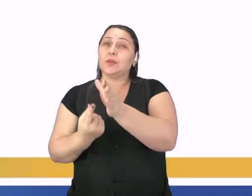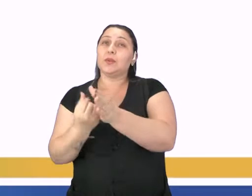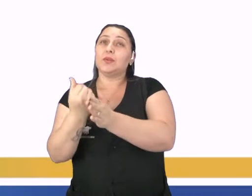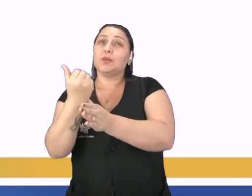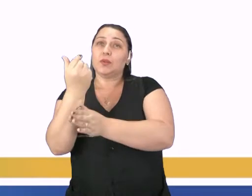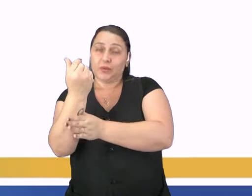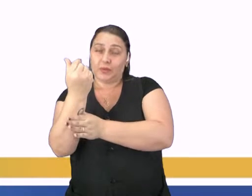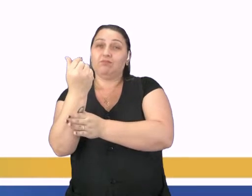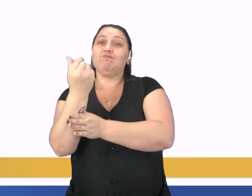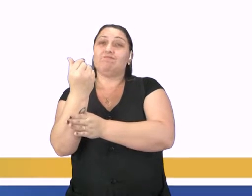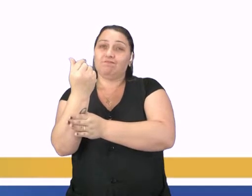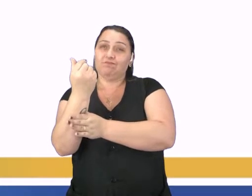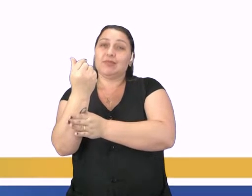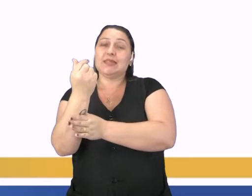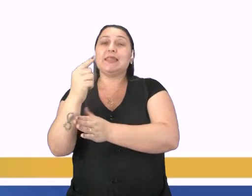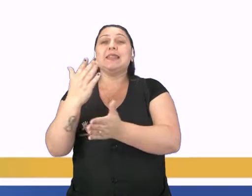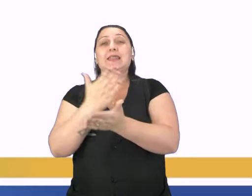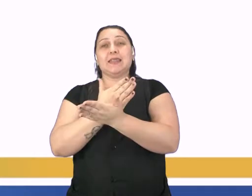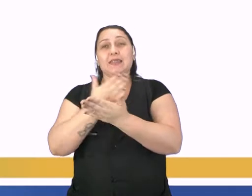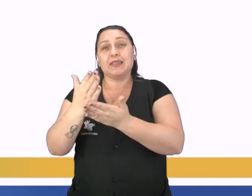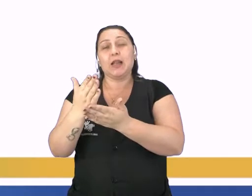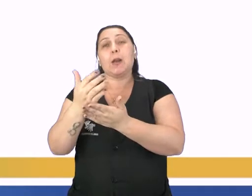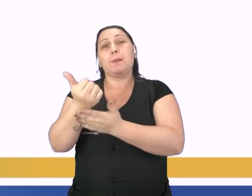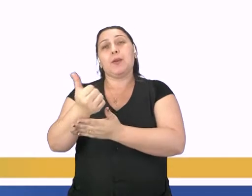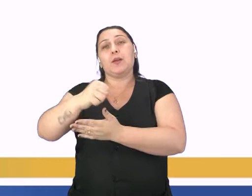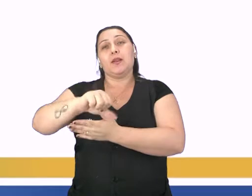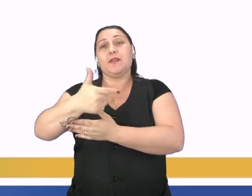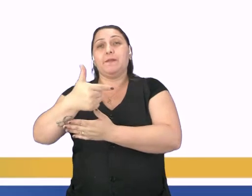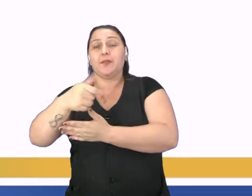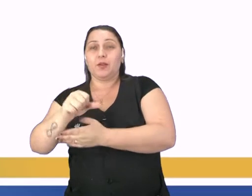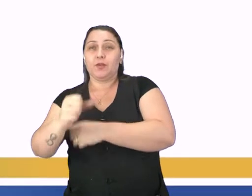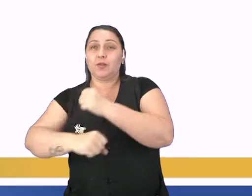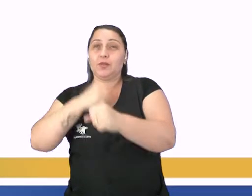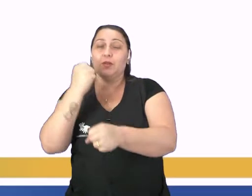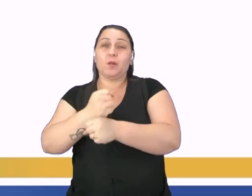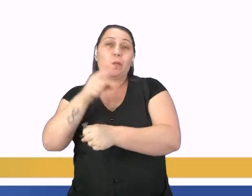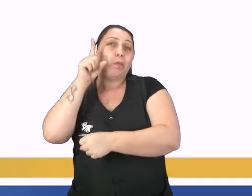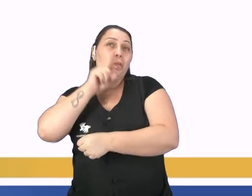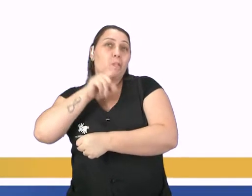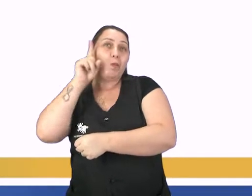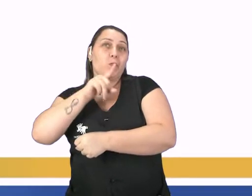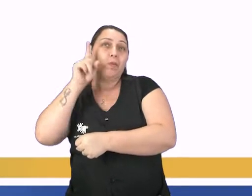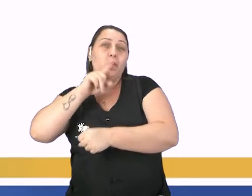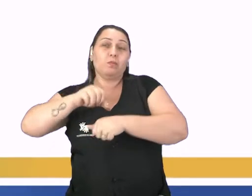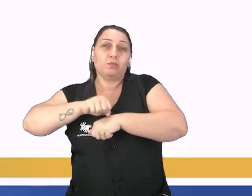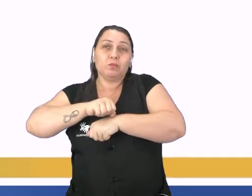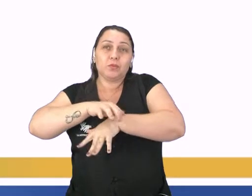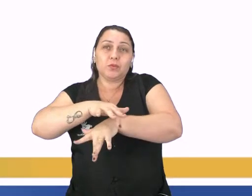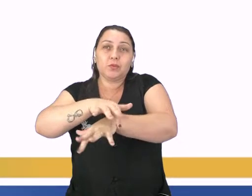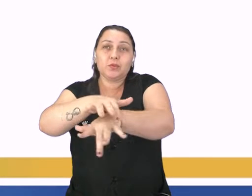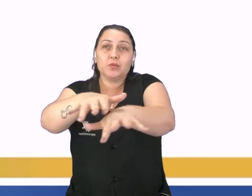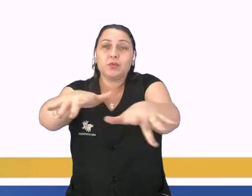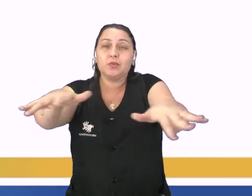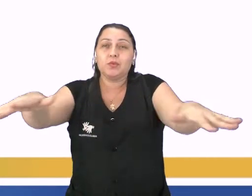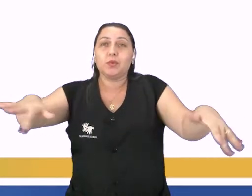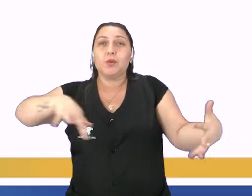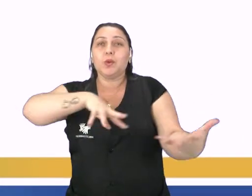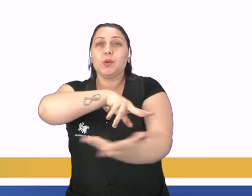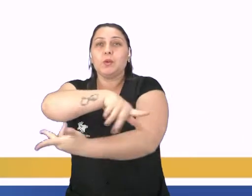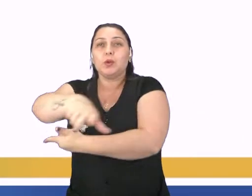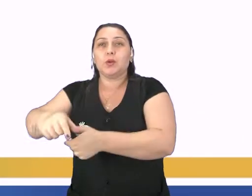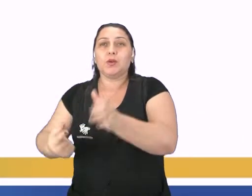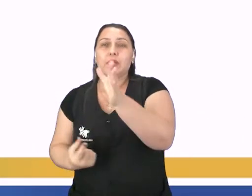colapso econômico teve início em meados de 1929 nos Estados Unidos e se espalhou por todo o mundo